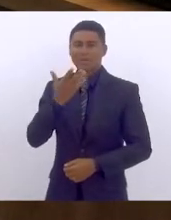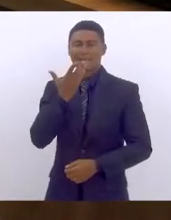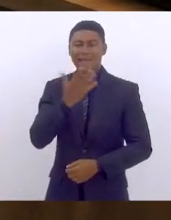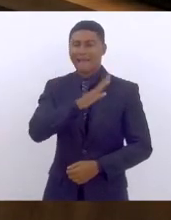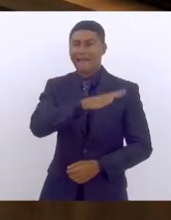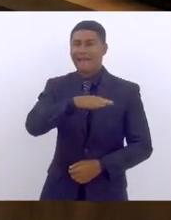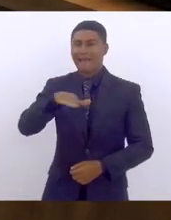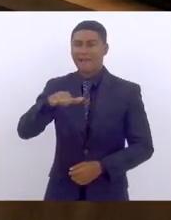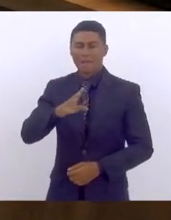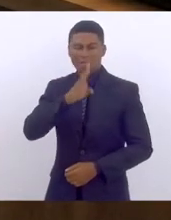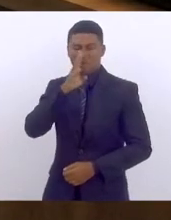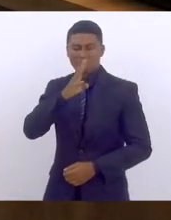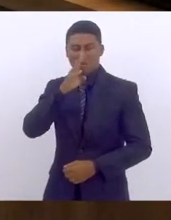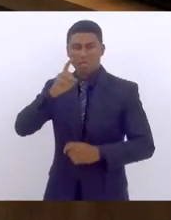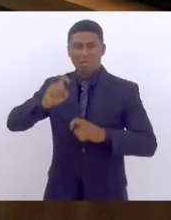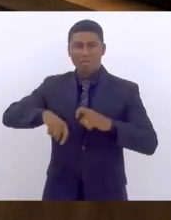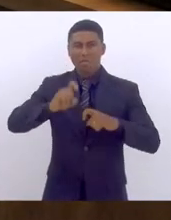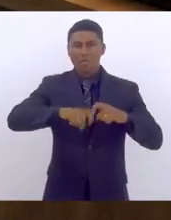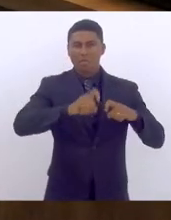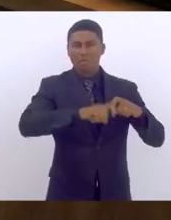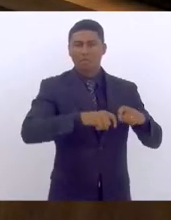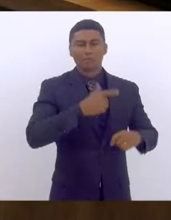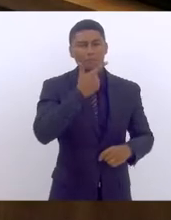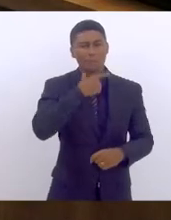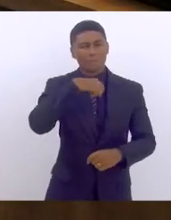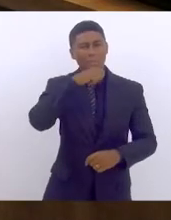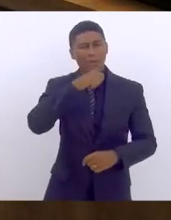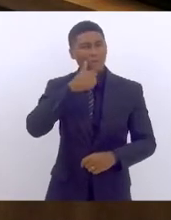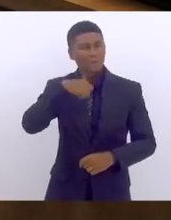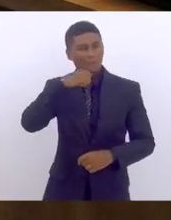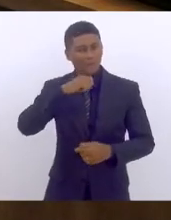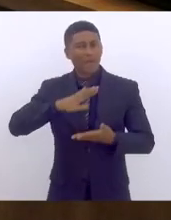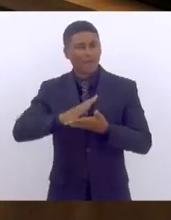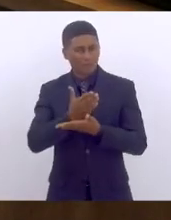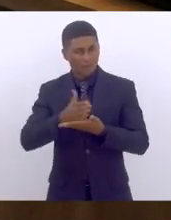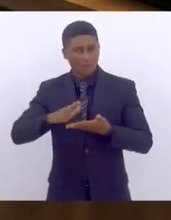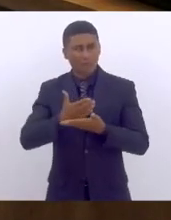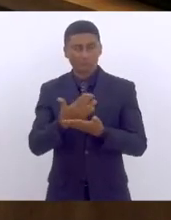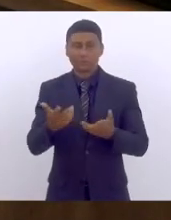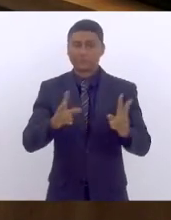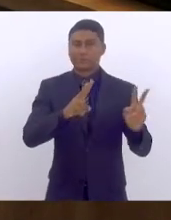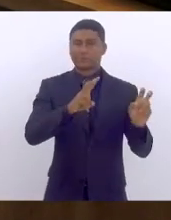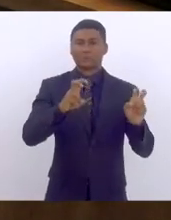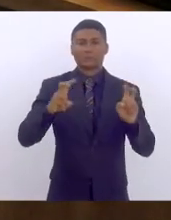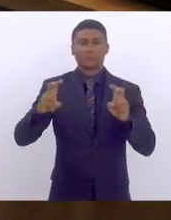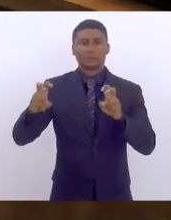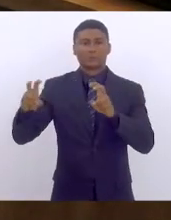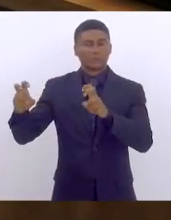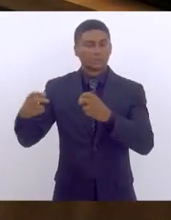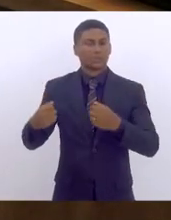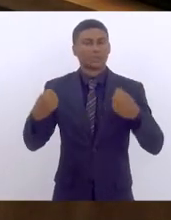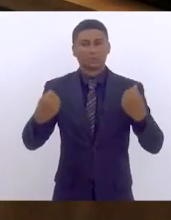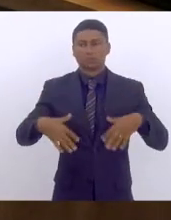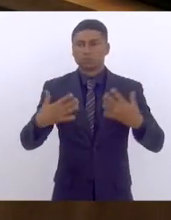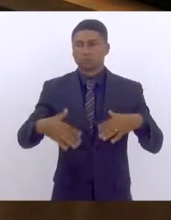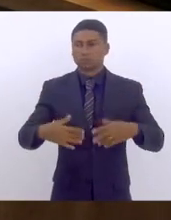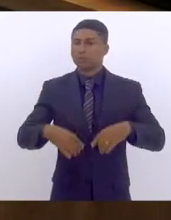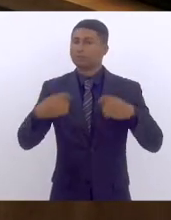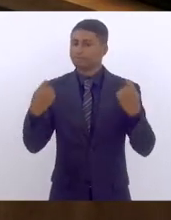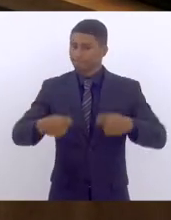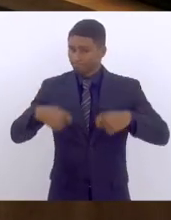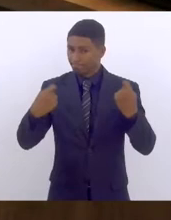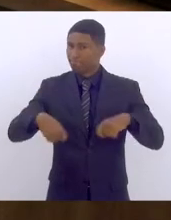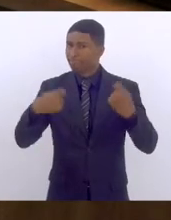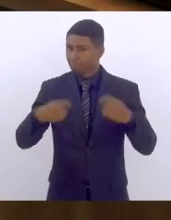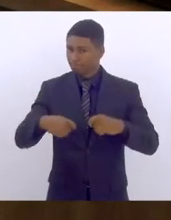por parte, né, dos pais. Então, é um tema com muitas camadas, com muitas questões, que requer